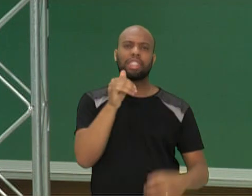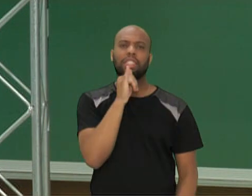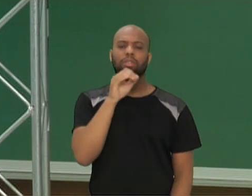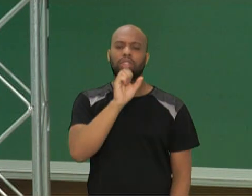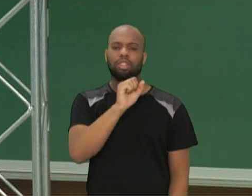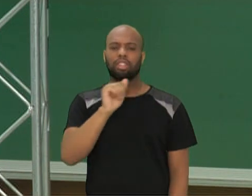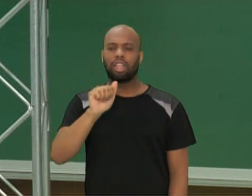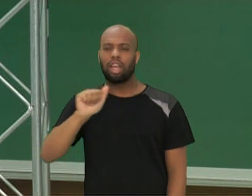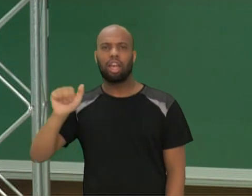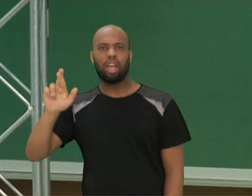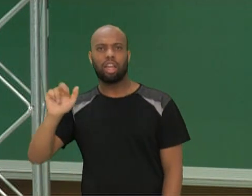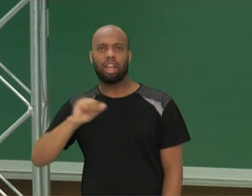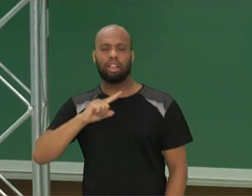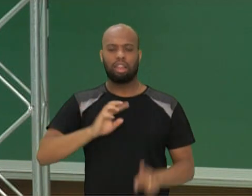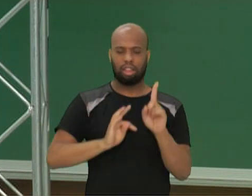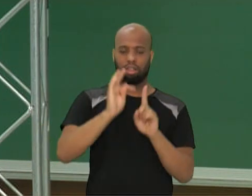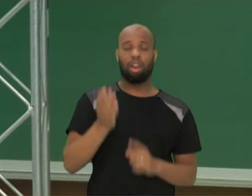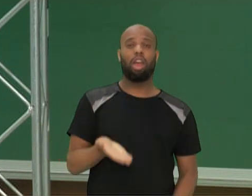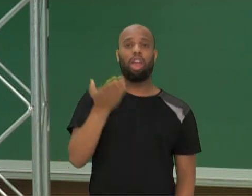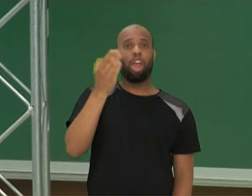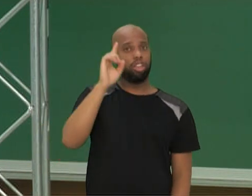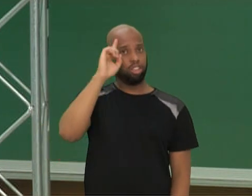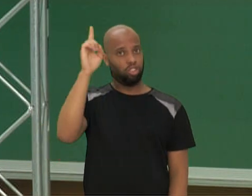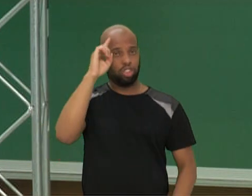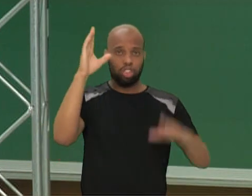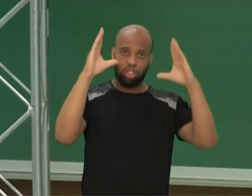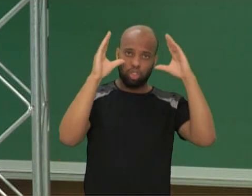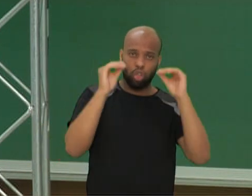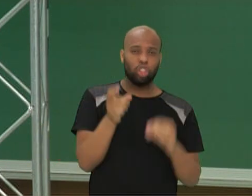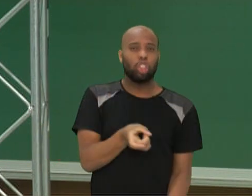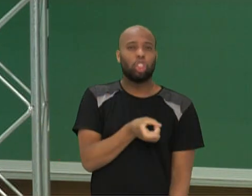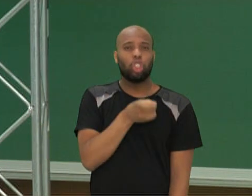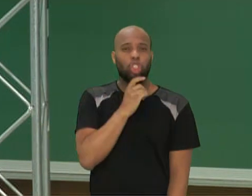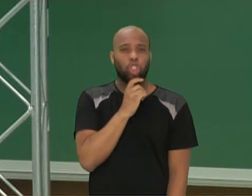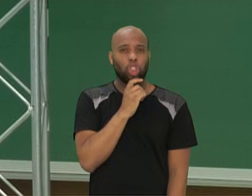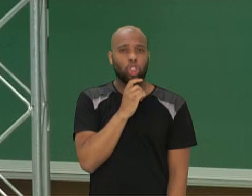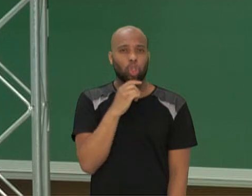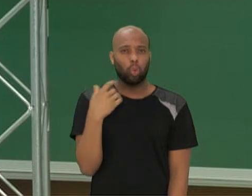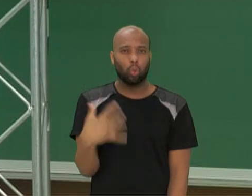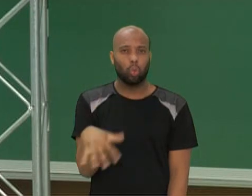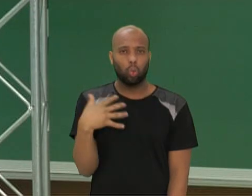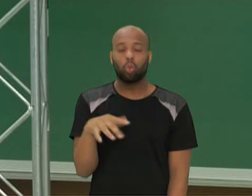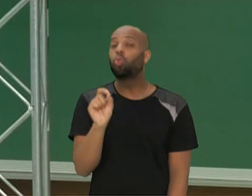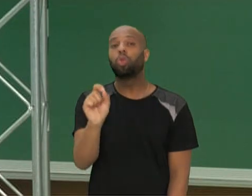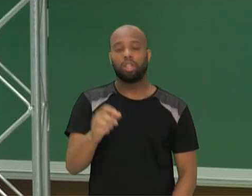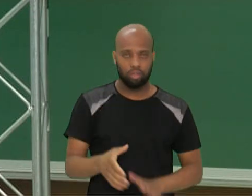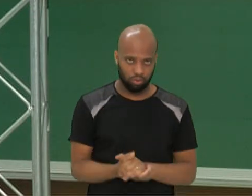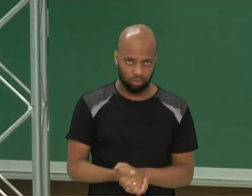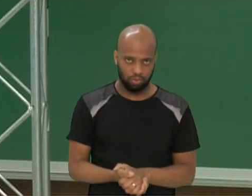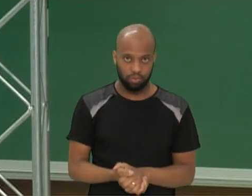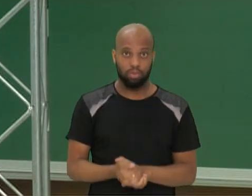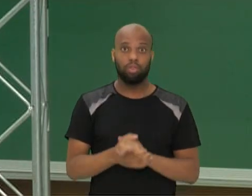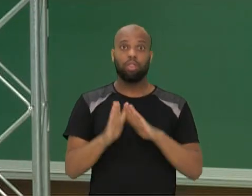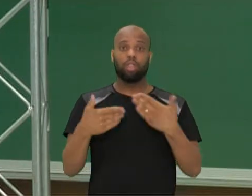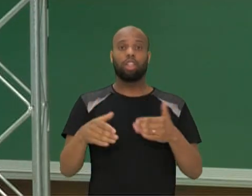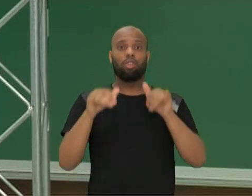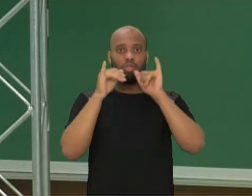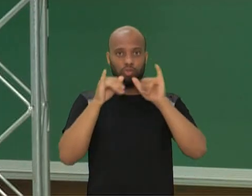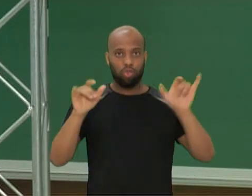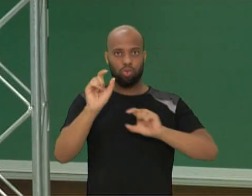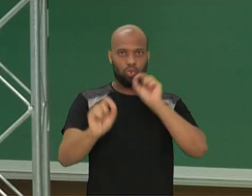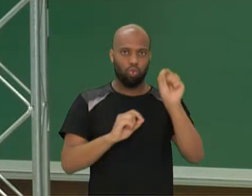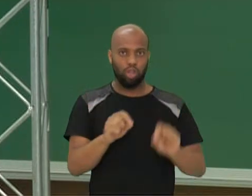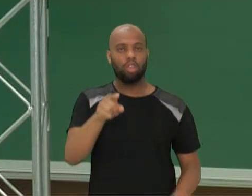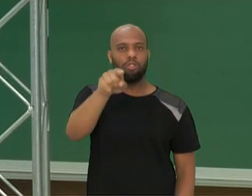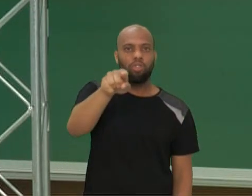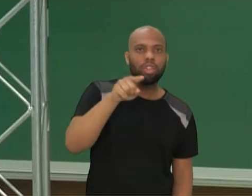que tem temperaturas extremamente altas durante o dia e à noite tem temperaturas extremamente baixas? Aí eu digo para você o seguinte, estudante,